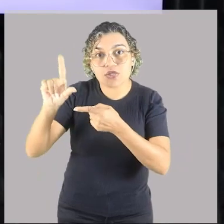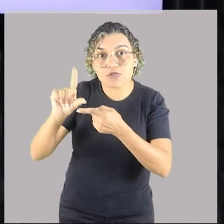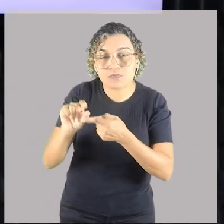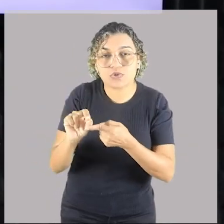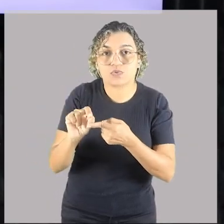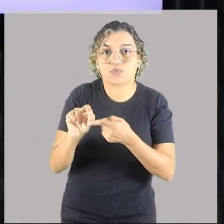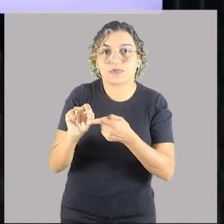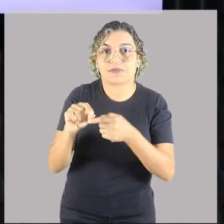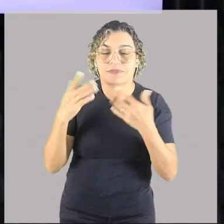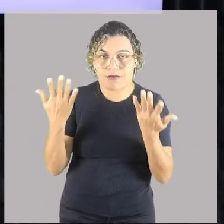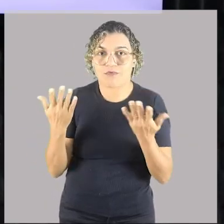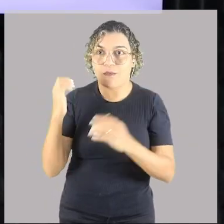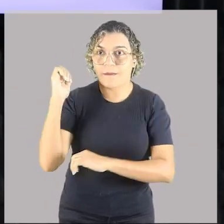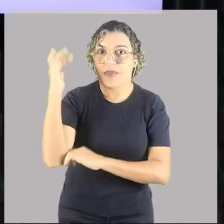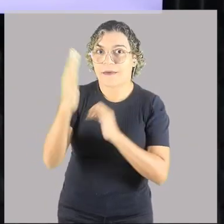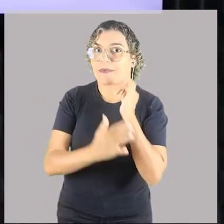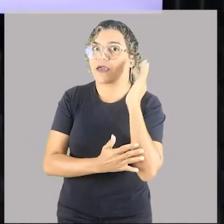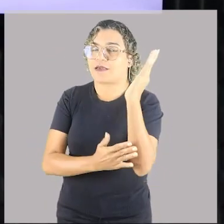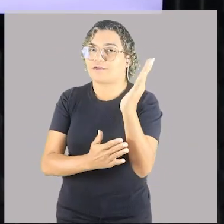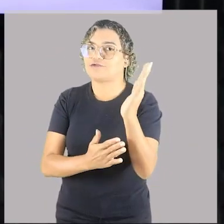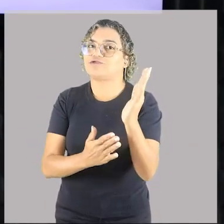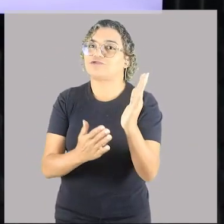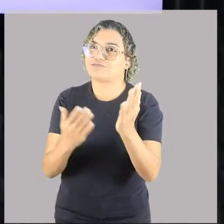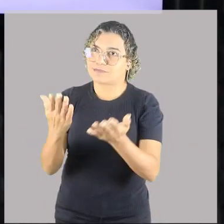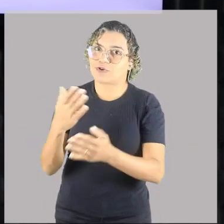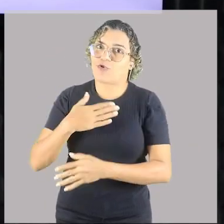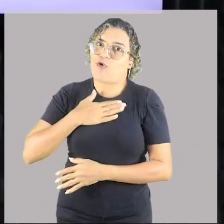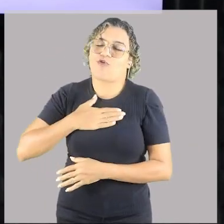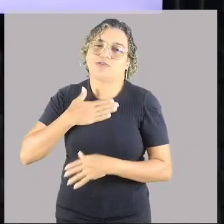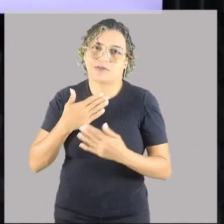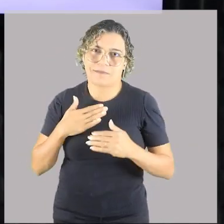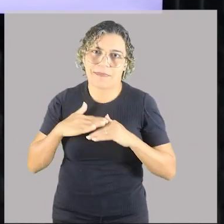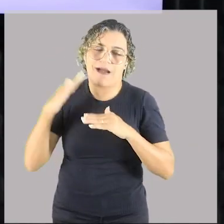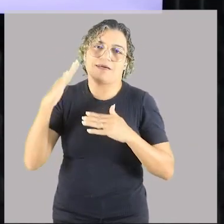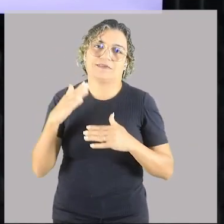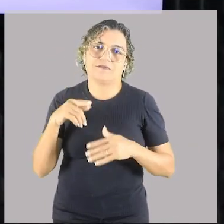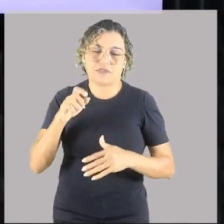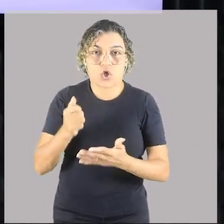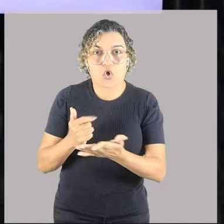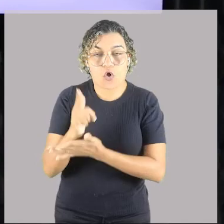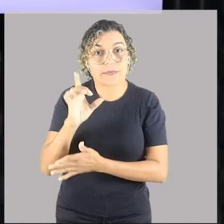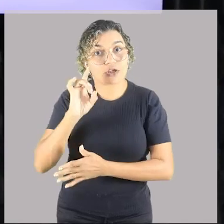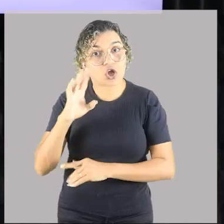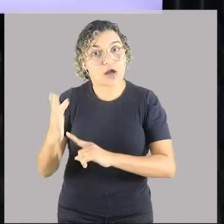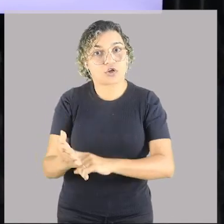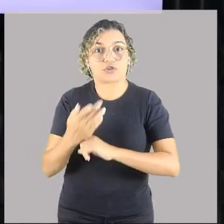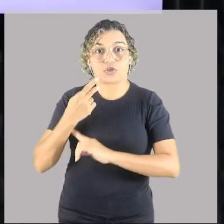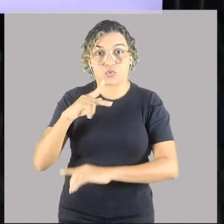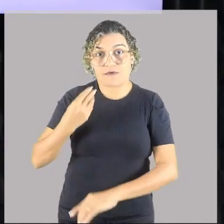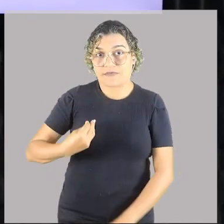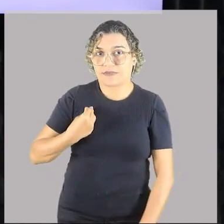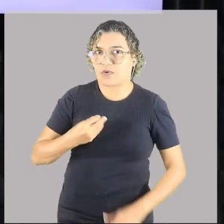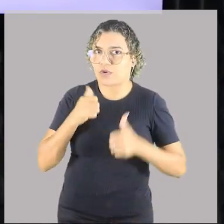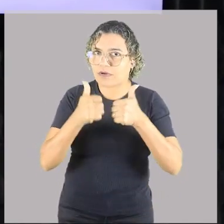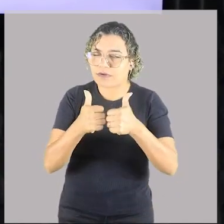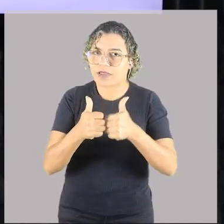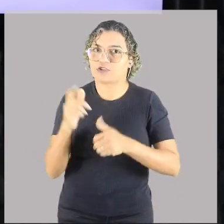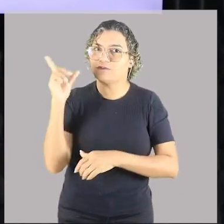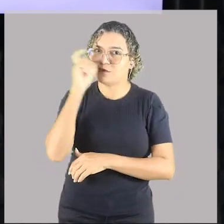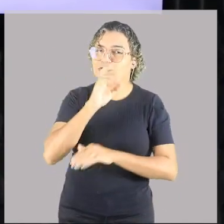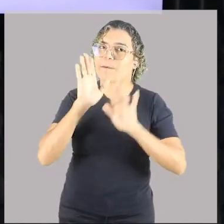consumo, o meio ambiente vai agradecer. Então, consuma apenas para suprir as suas necessidades. Sei que é difícil, mas vai dar